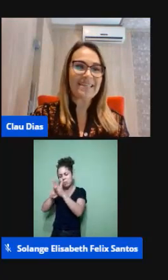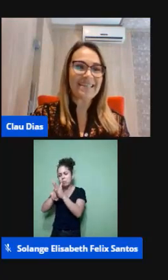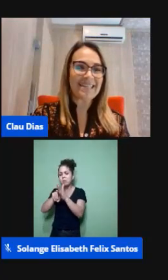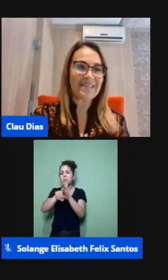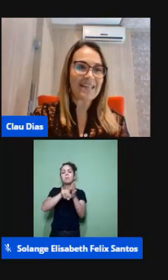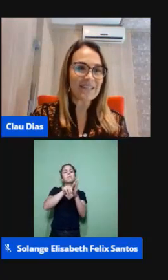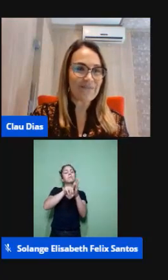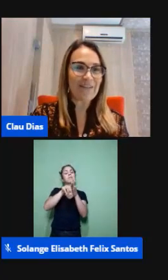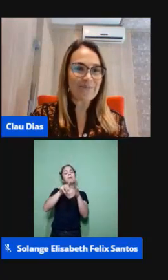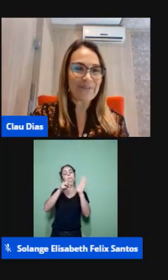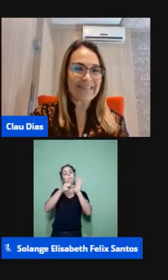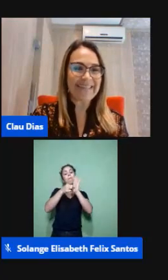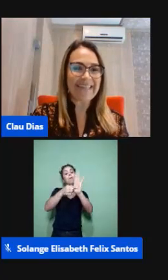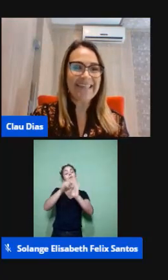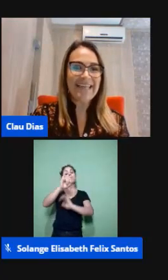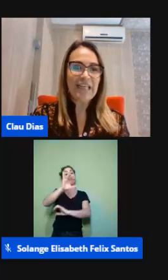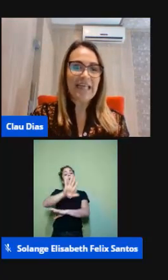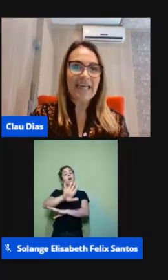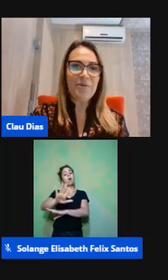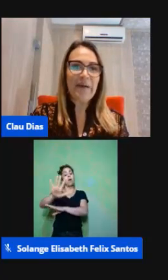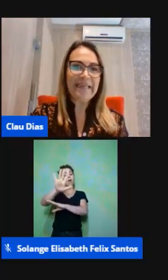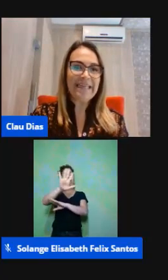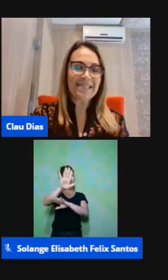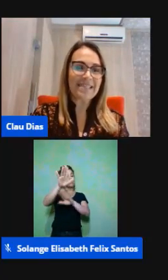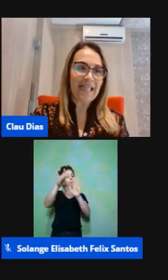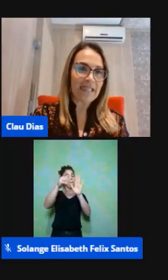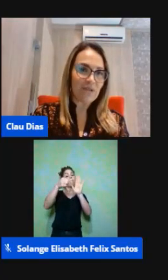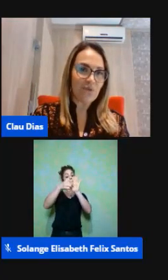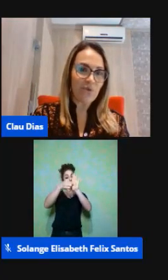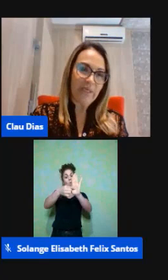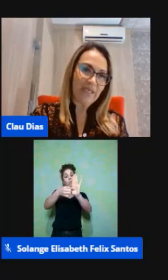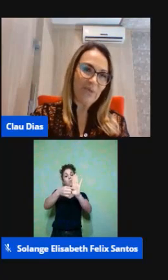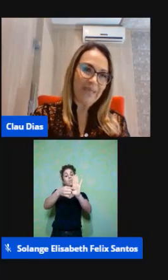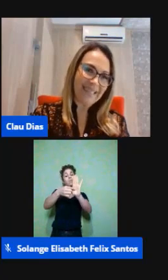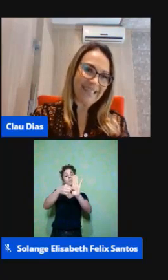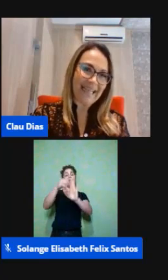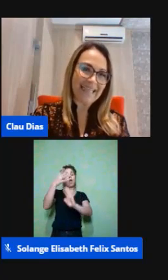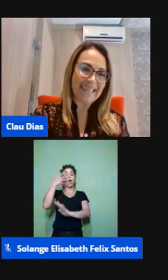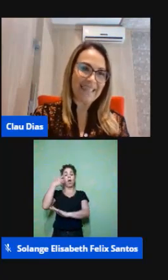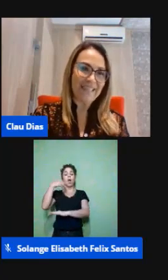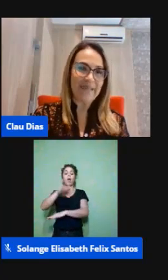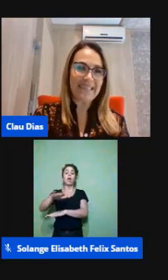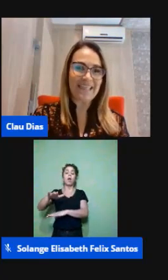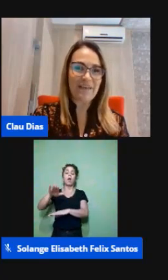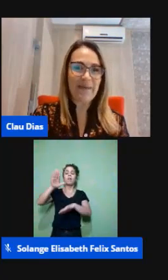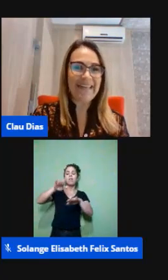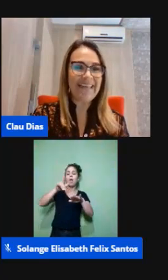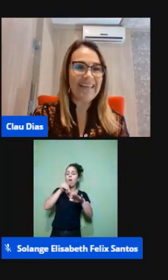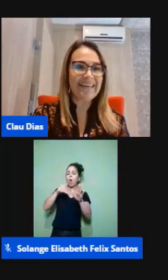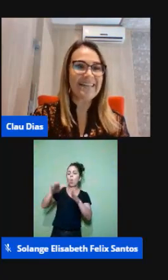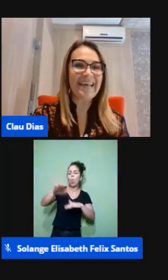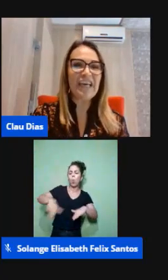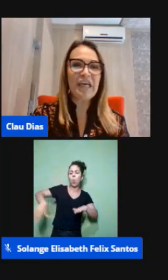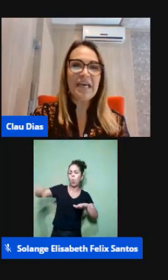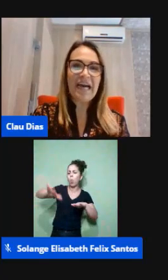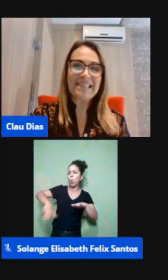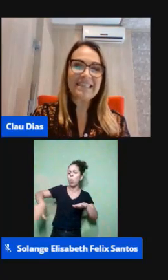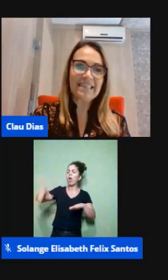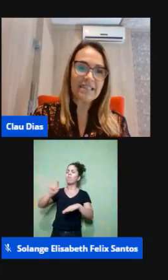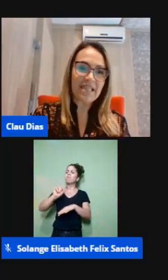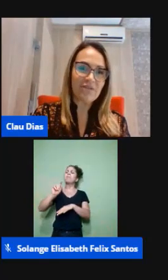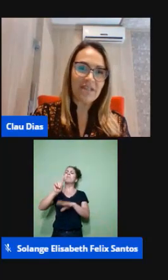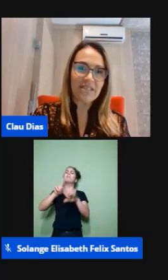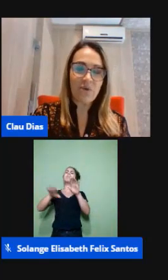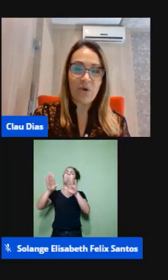as imagens, às vezes, elas falam por si, né? Uma criança lá dentro do rio, quem será que essa criança? Uma criança ribeirinha, né?